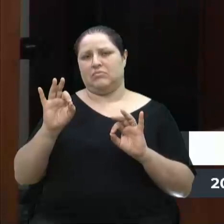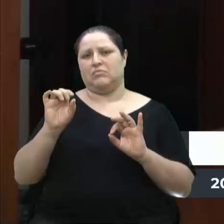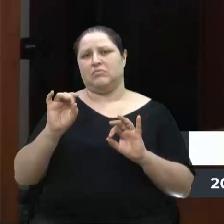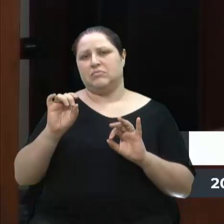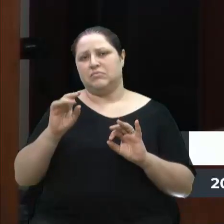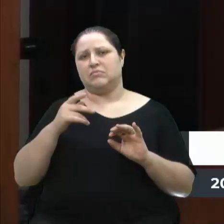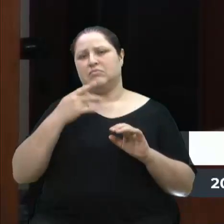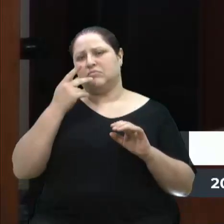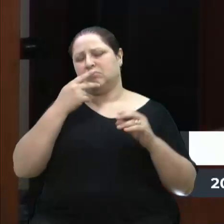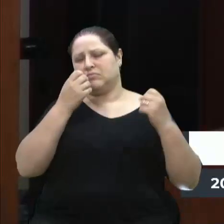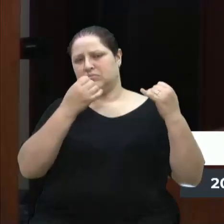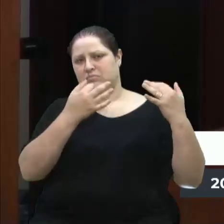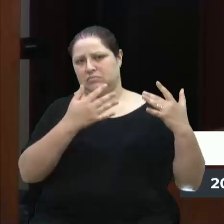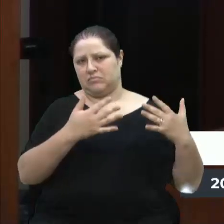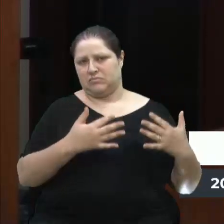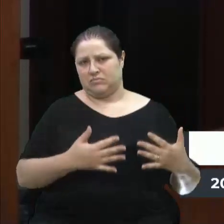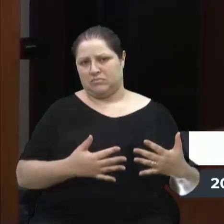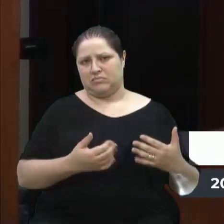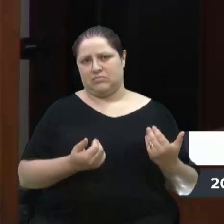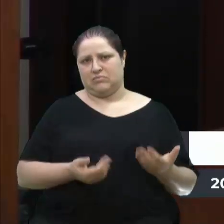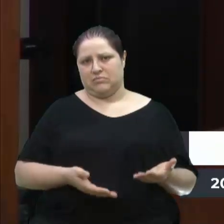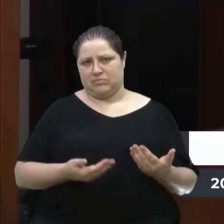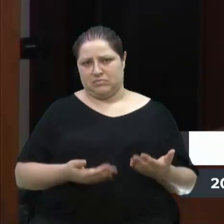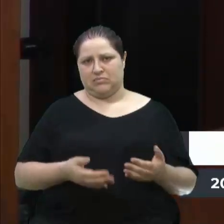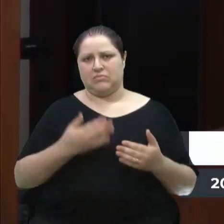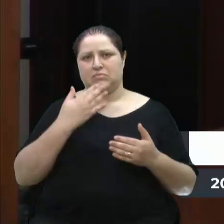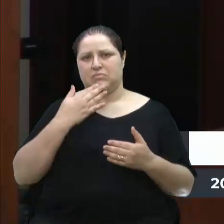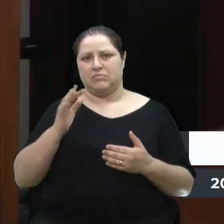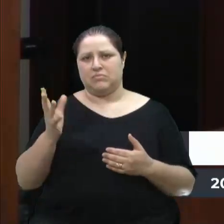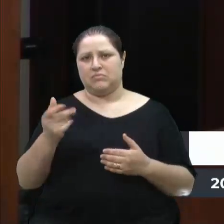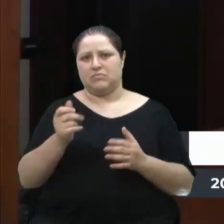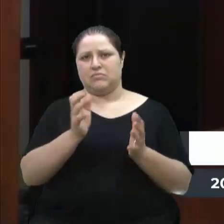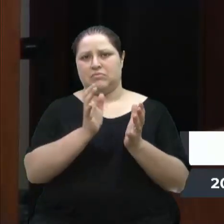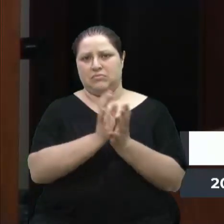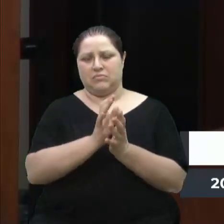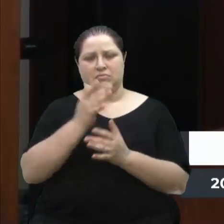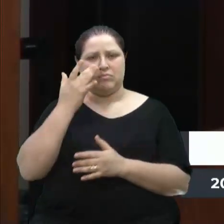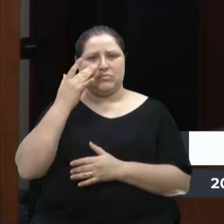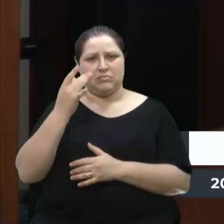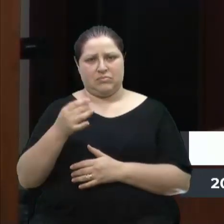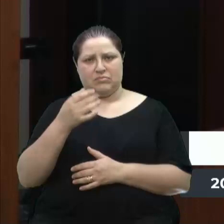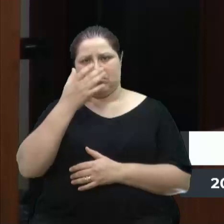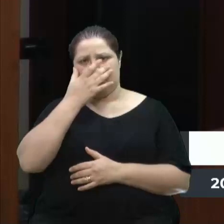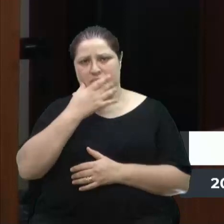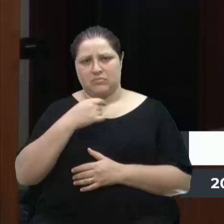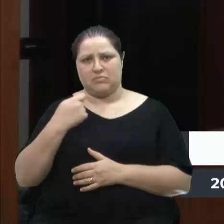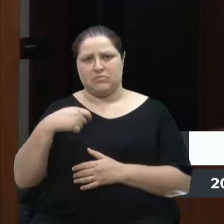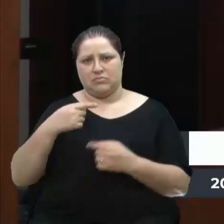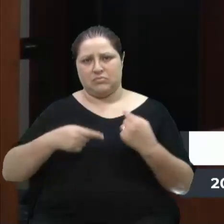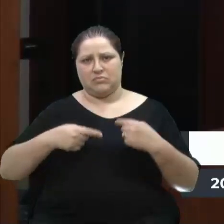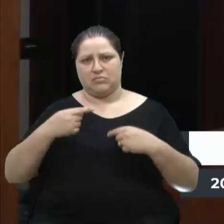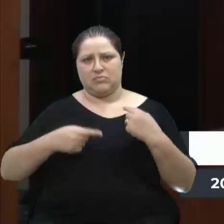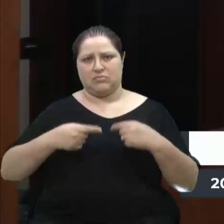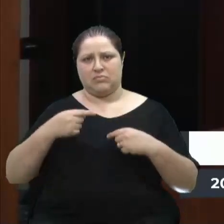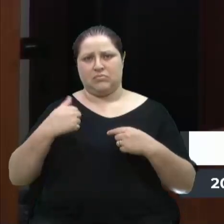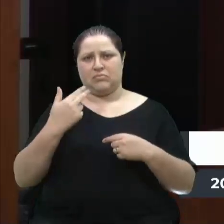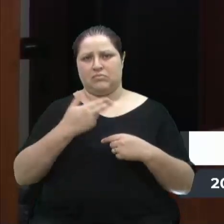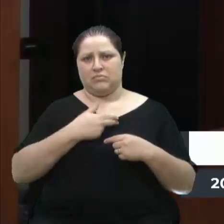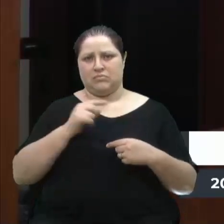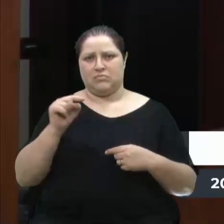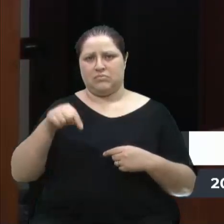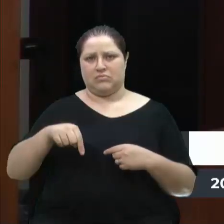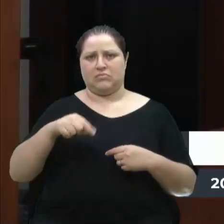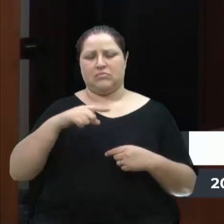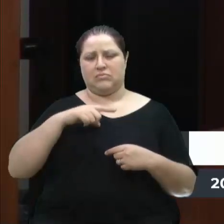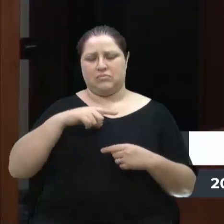colocado, explicando, tá? Então eu queria pedir aos colegas, prestassem atenção, porque eu acho que a gente tem que discutir, porque a gente está aqui, foi